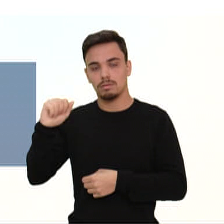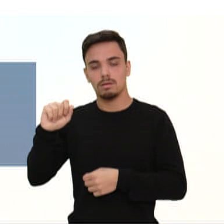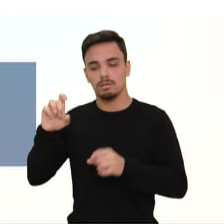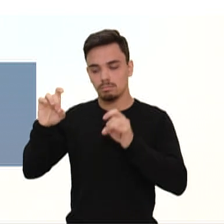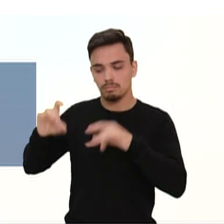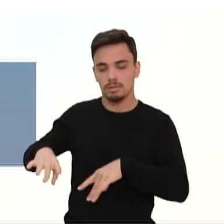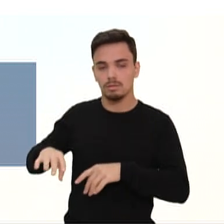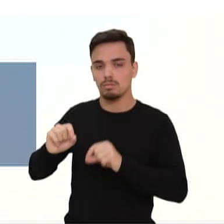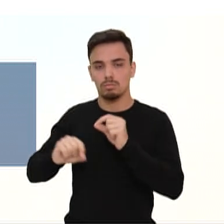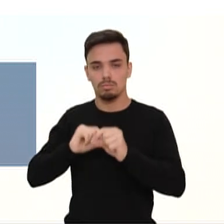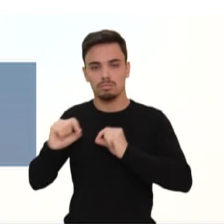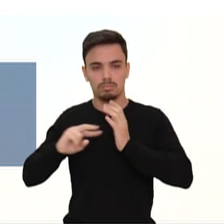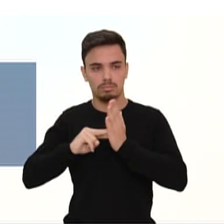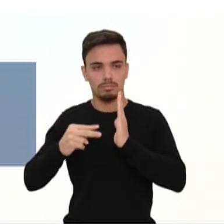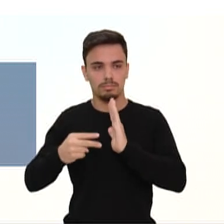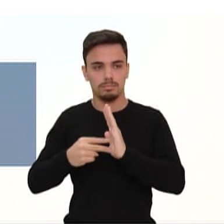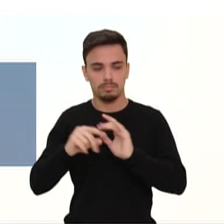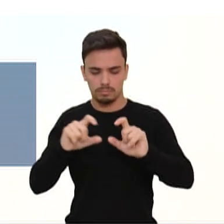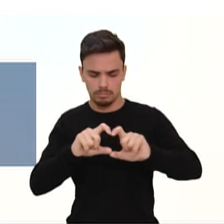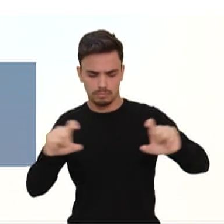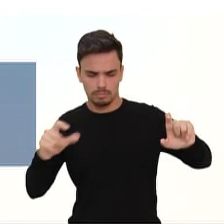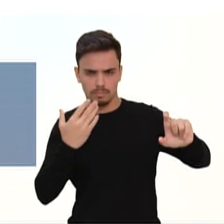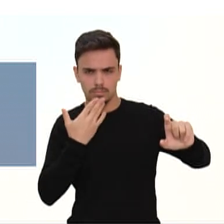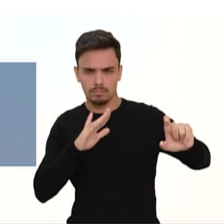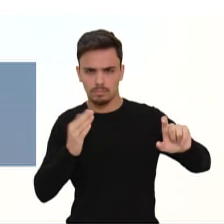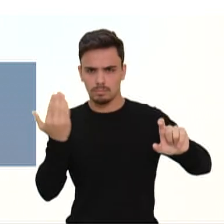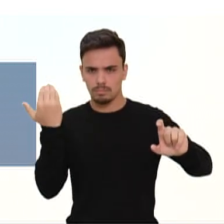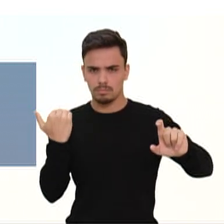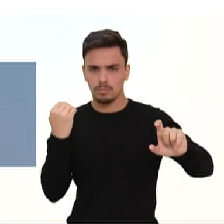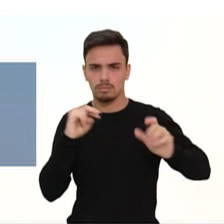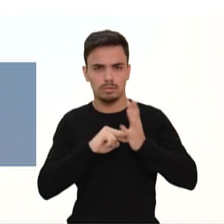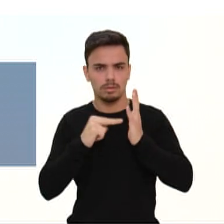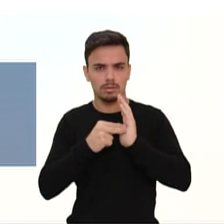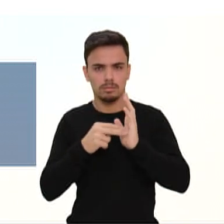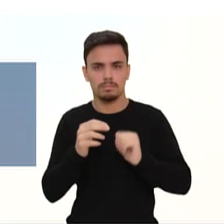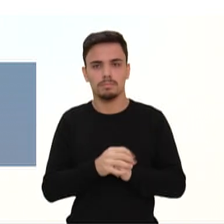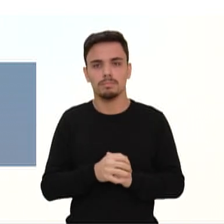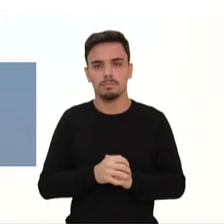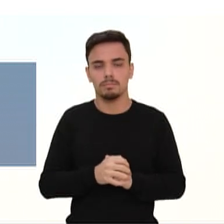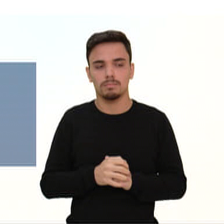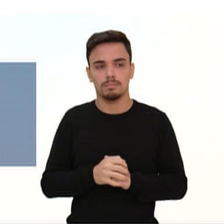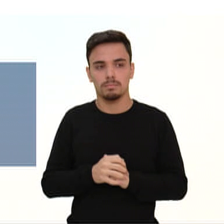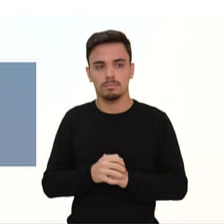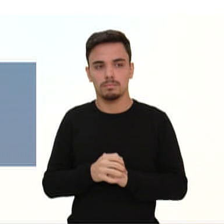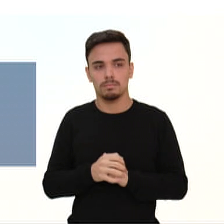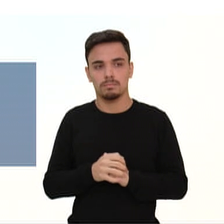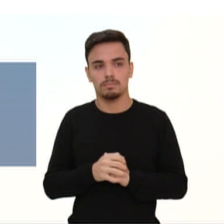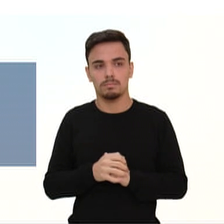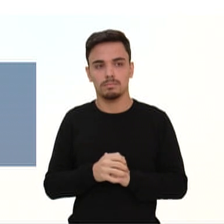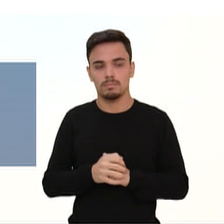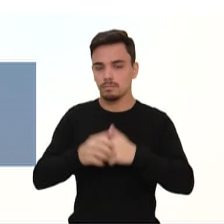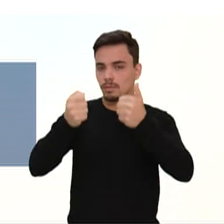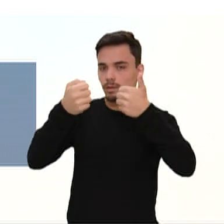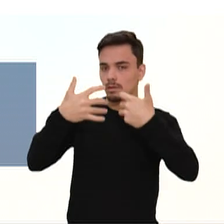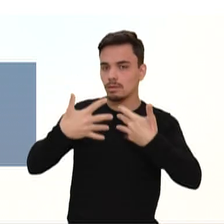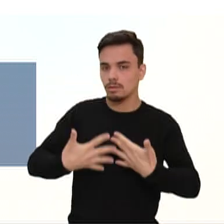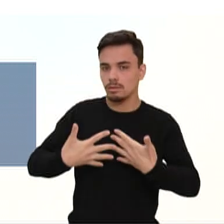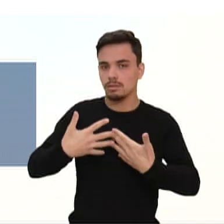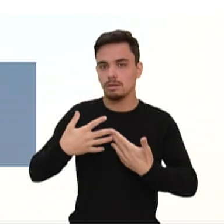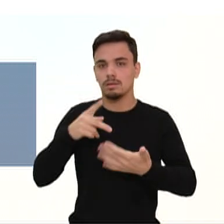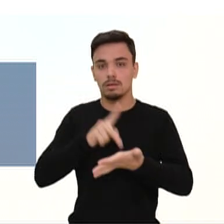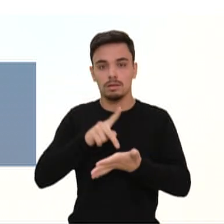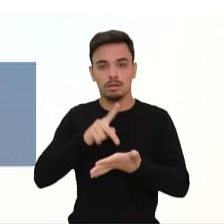que é metafísica no quadro azul. Metafísica, no sentido que o Nietzsche coloca, é explicar a